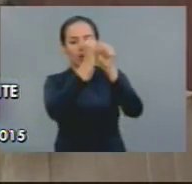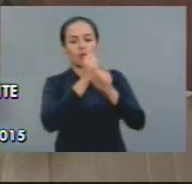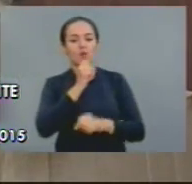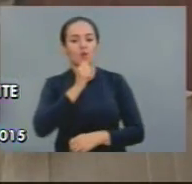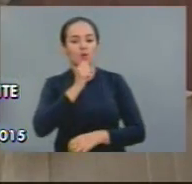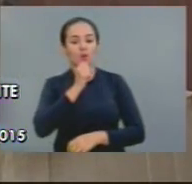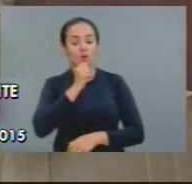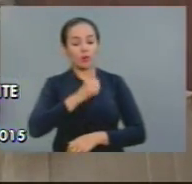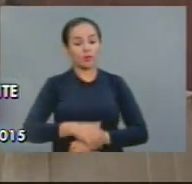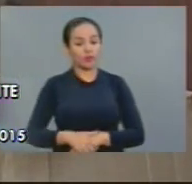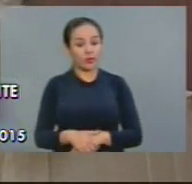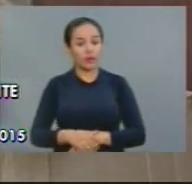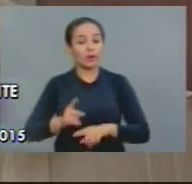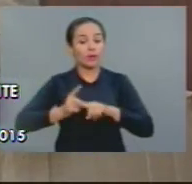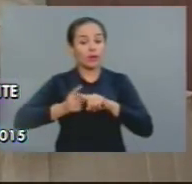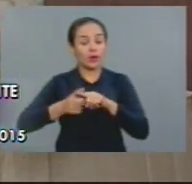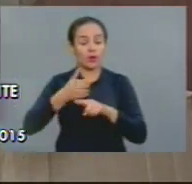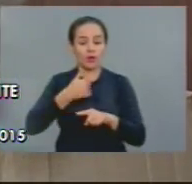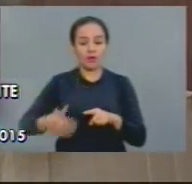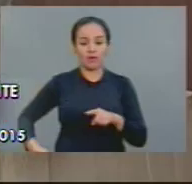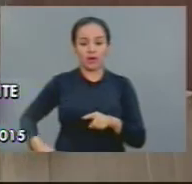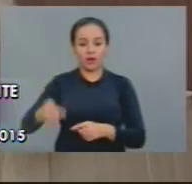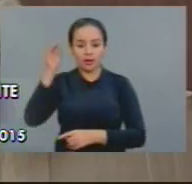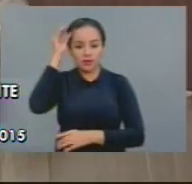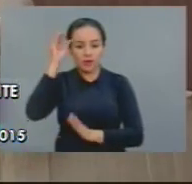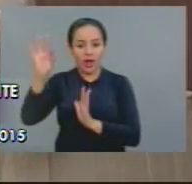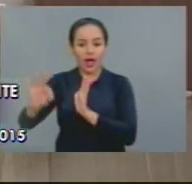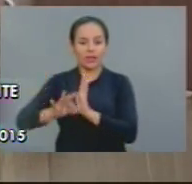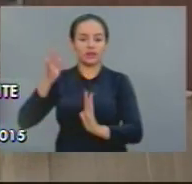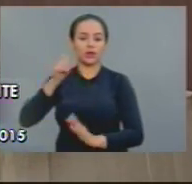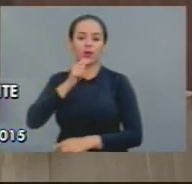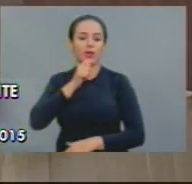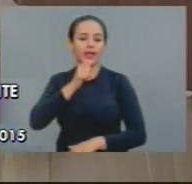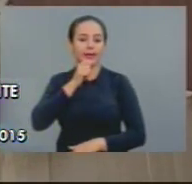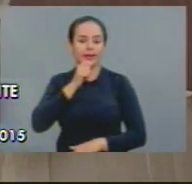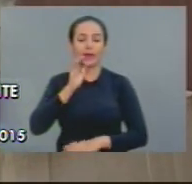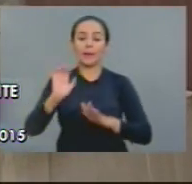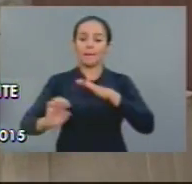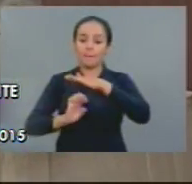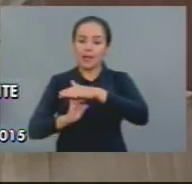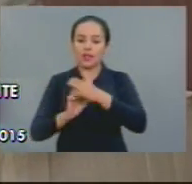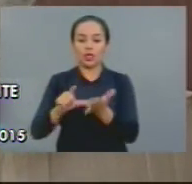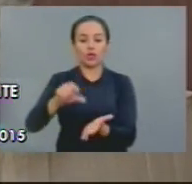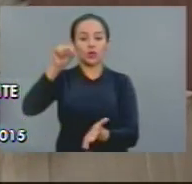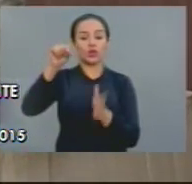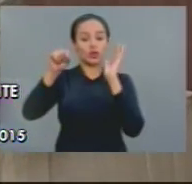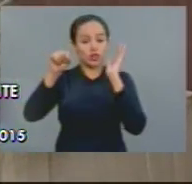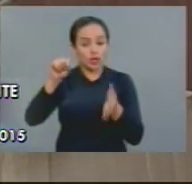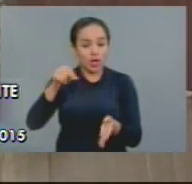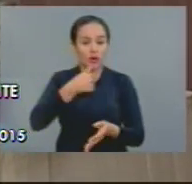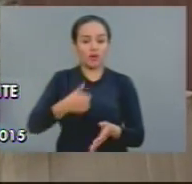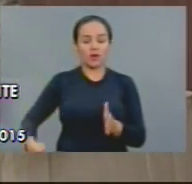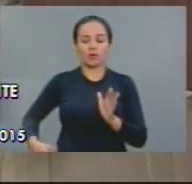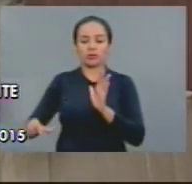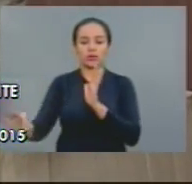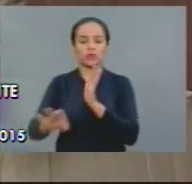não assinou a ordem de serviço de uma licitação de julho. E